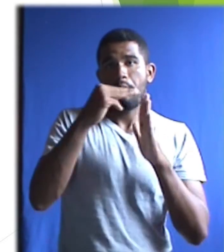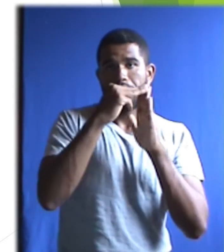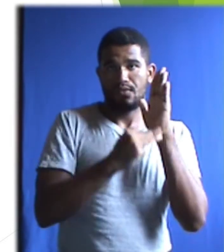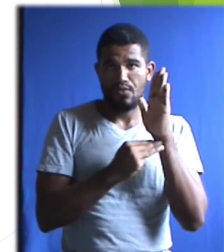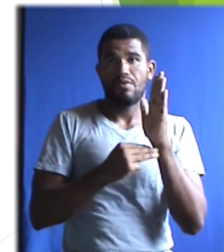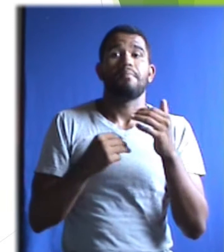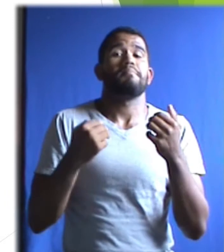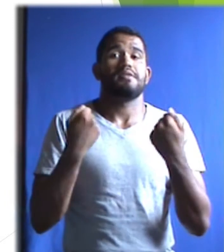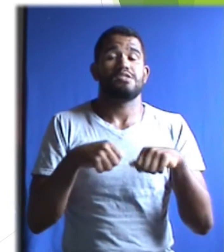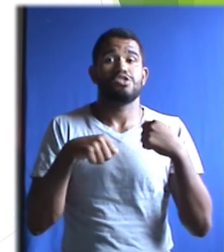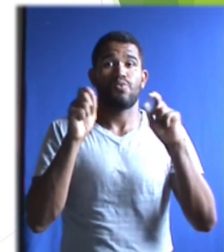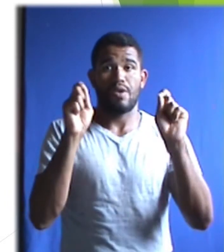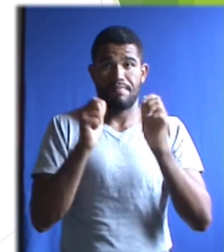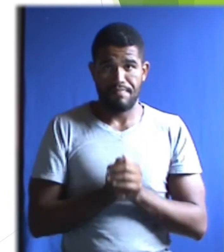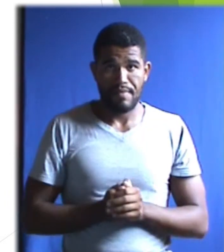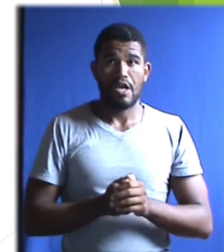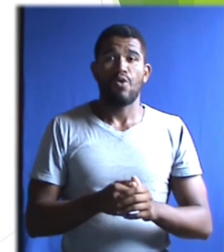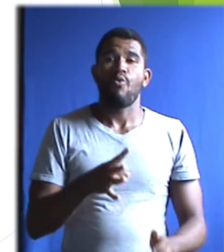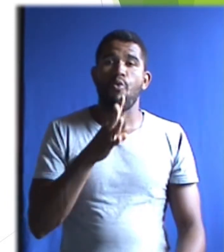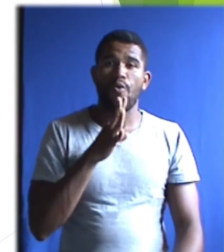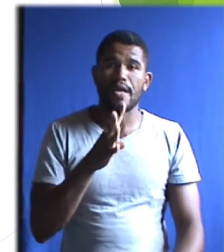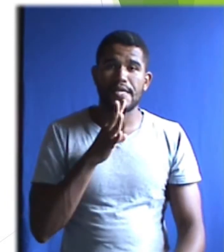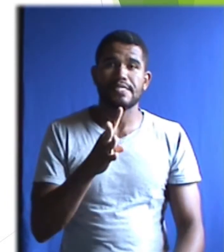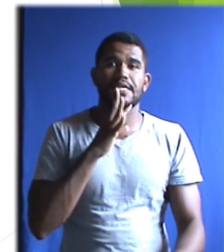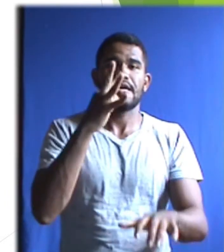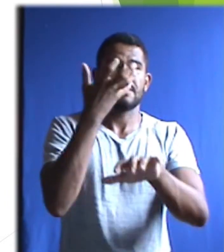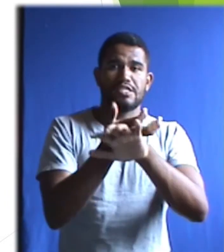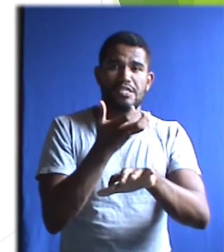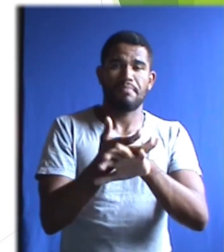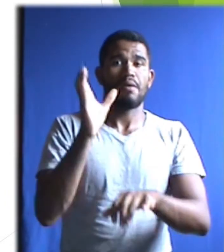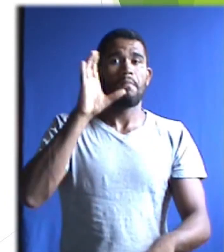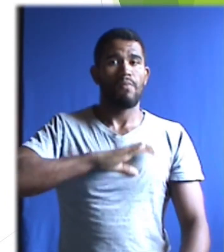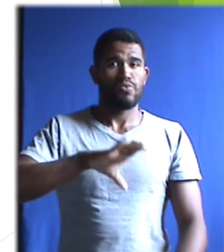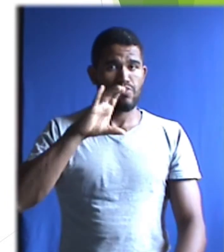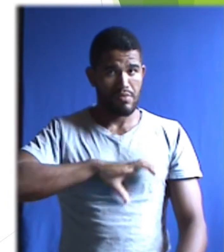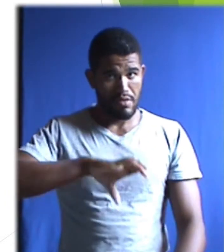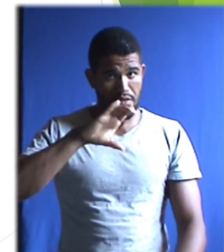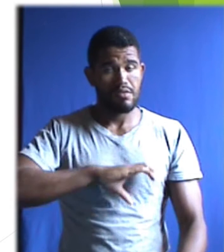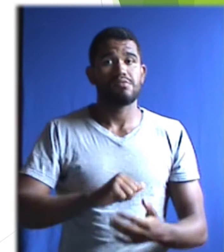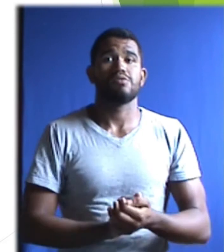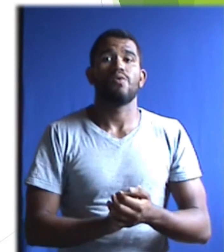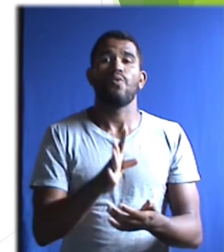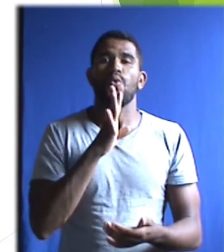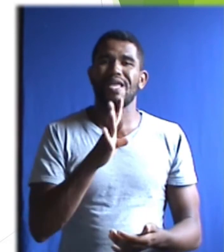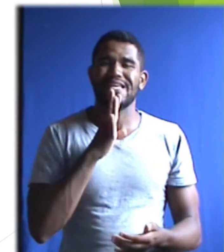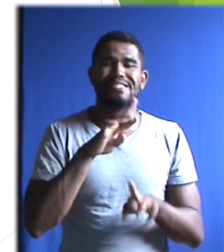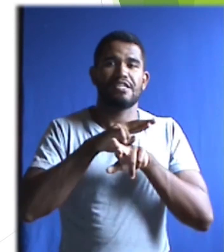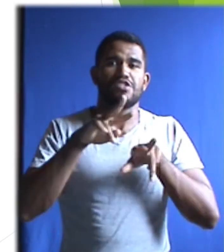metodológico, você precisa ter um bom domínio de conteúdo, conhecer por si só